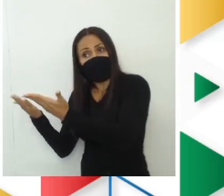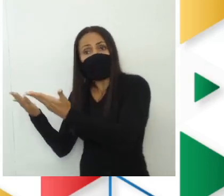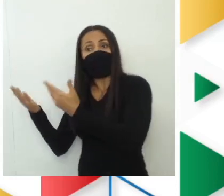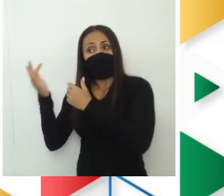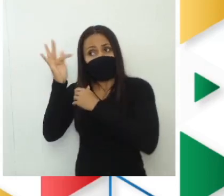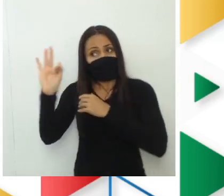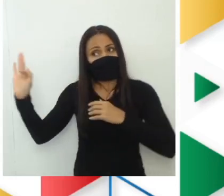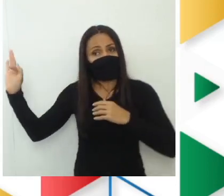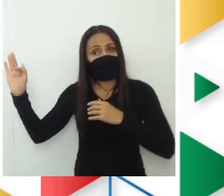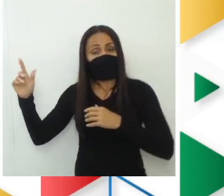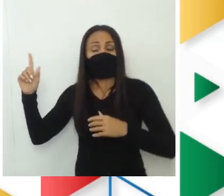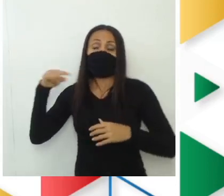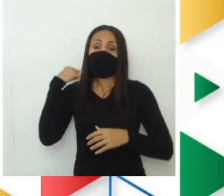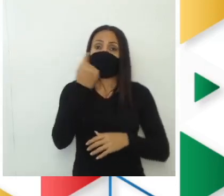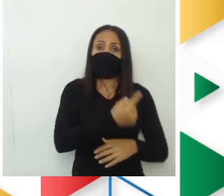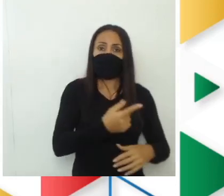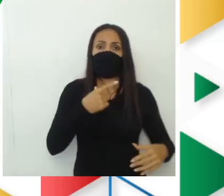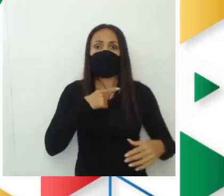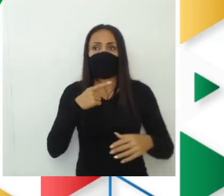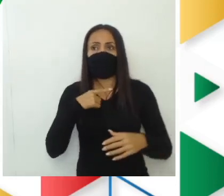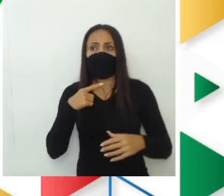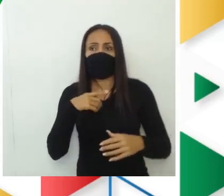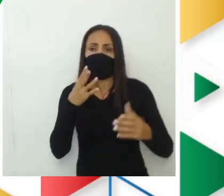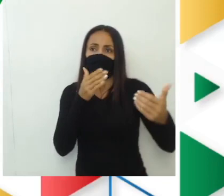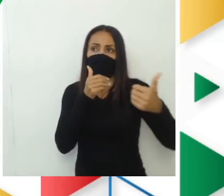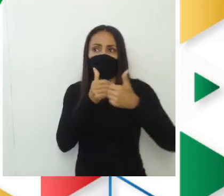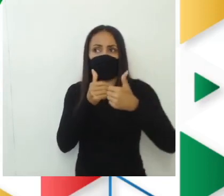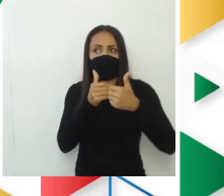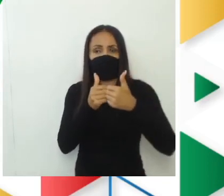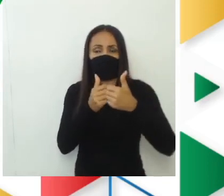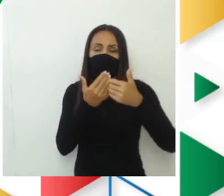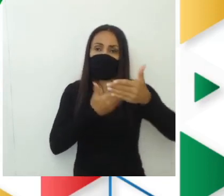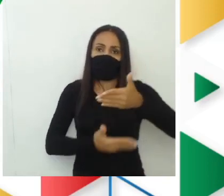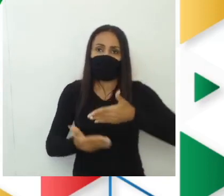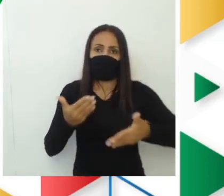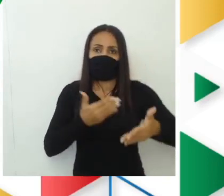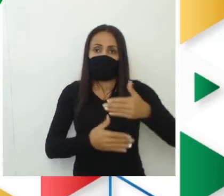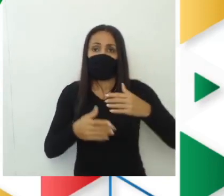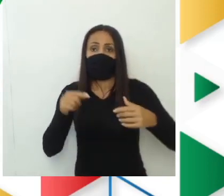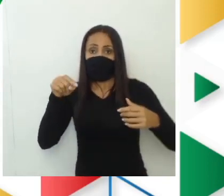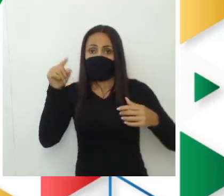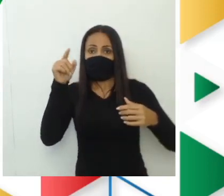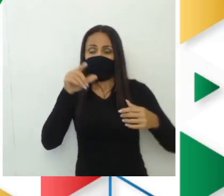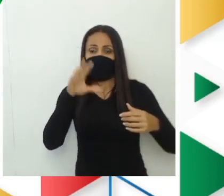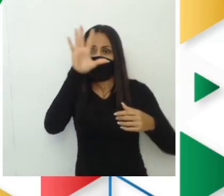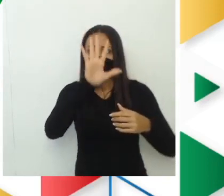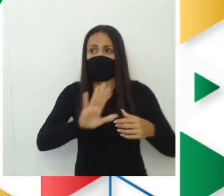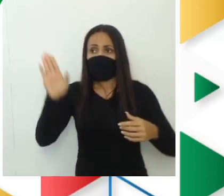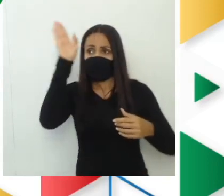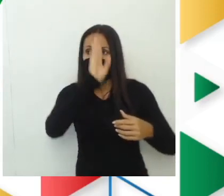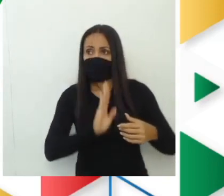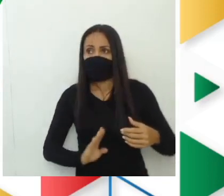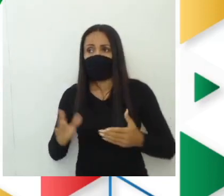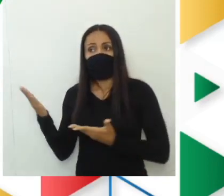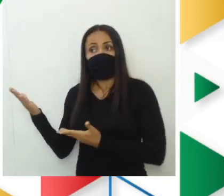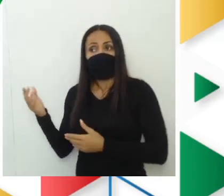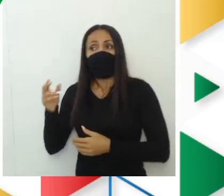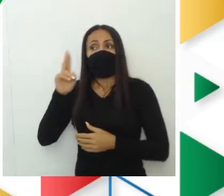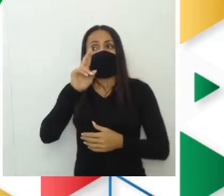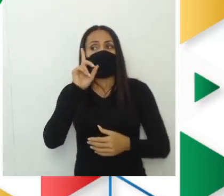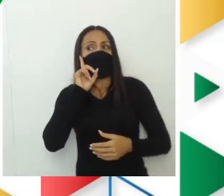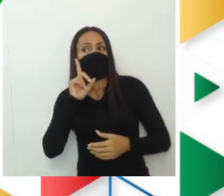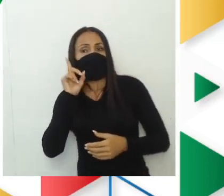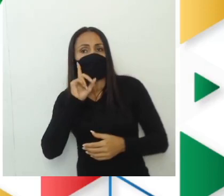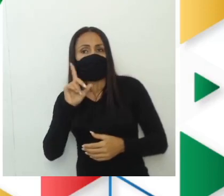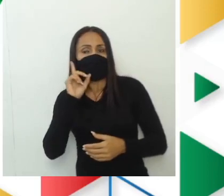nós temos um pezinho aí bem próximo da relação nos Estados Unidos, nós utilizamos a nomenclatura para